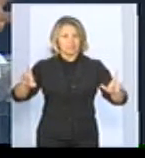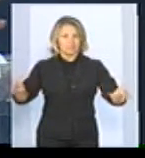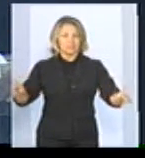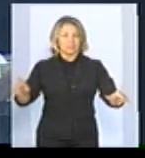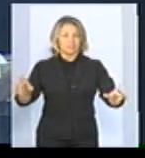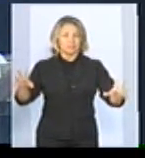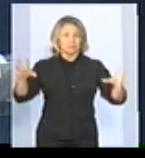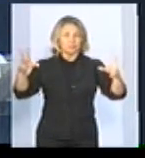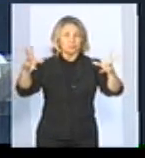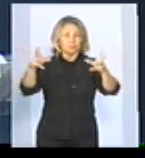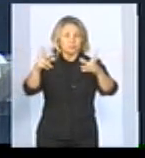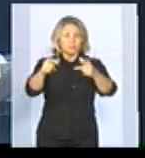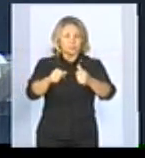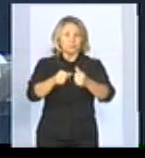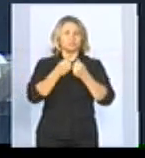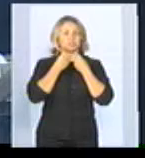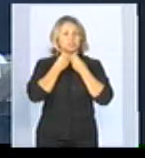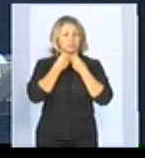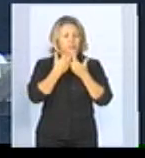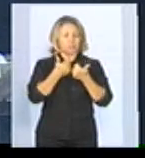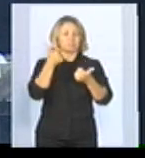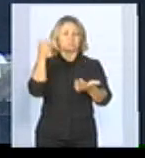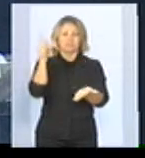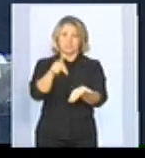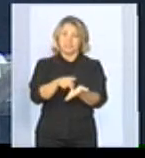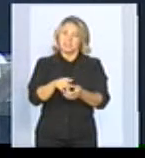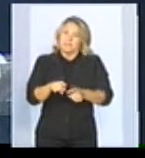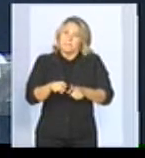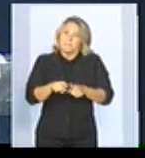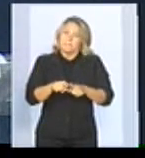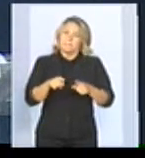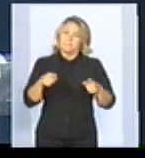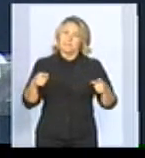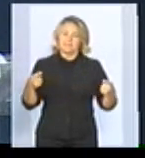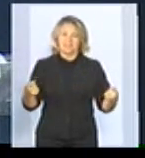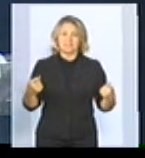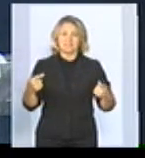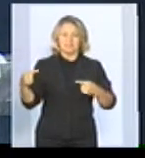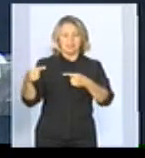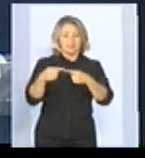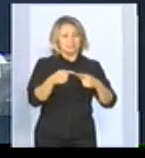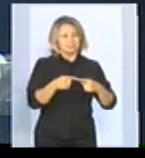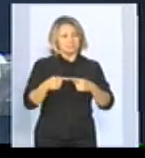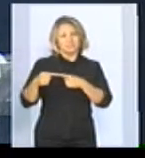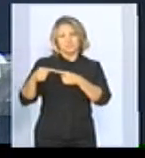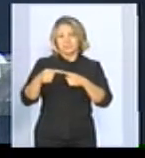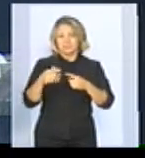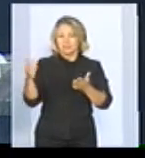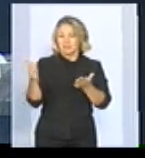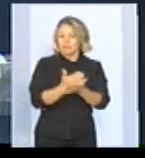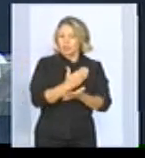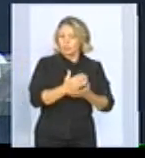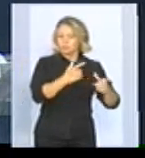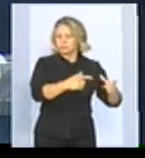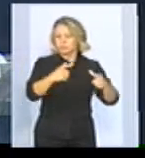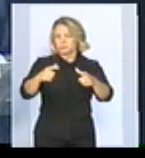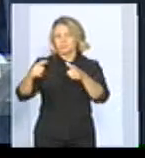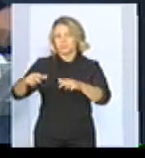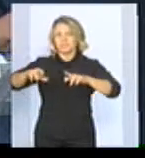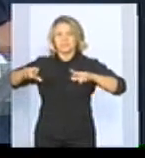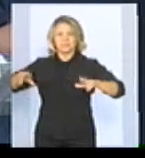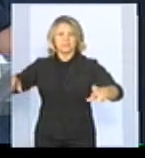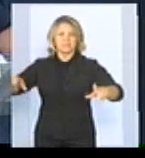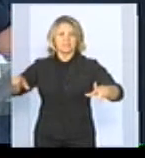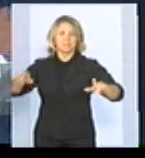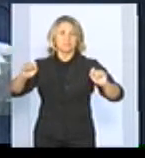todos louváveis mas de fato esta combinação então em vários setores e talvez o exemplo